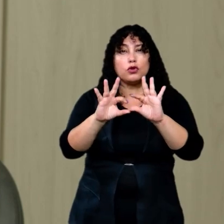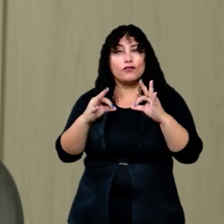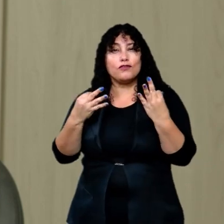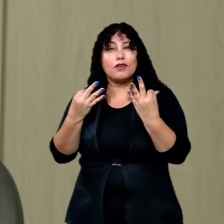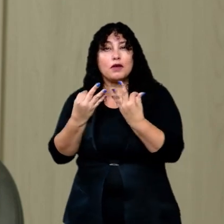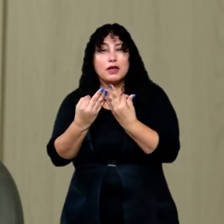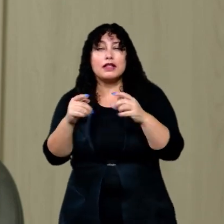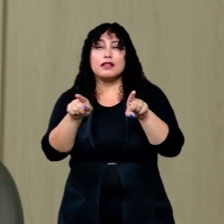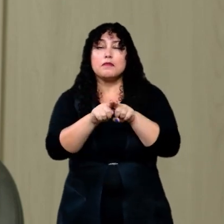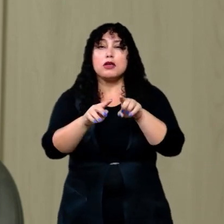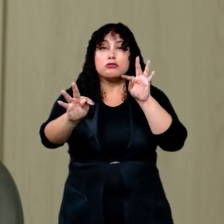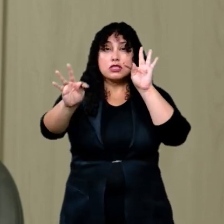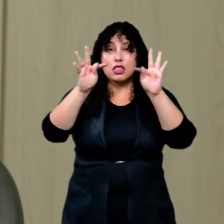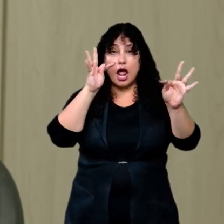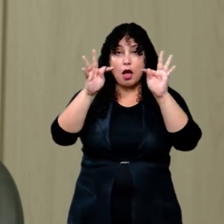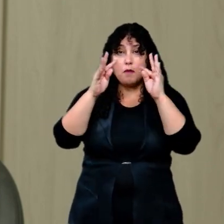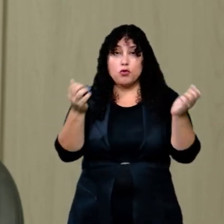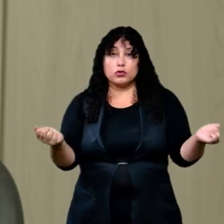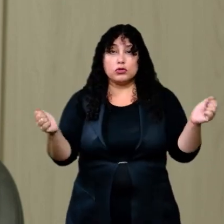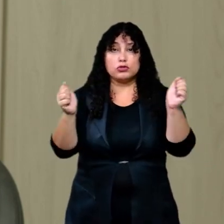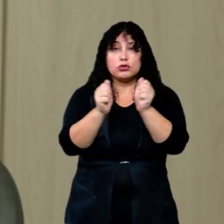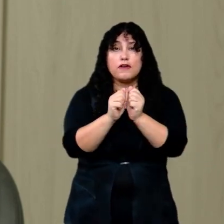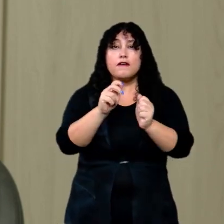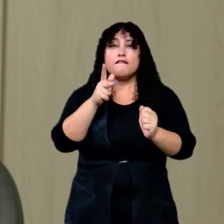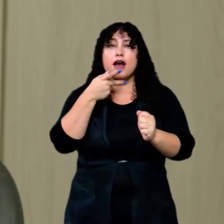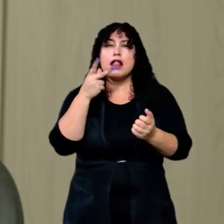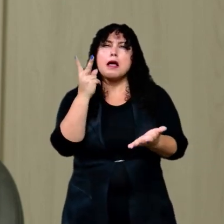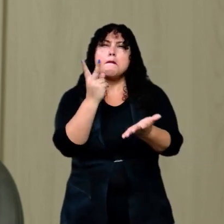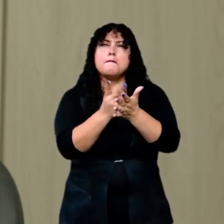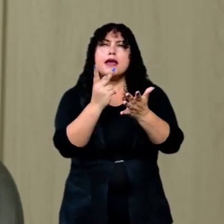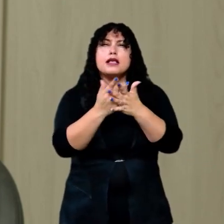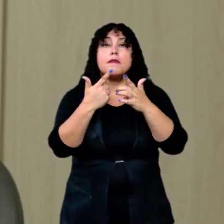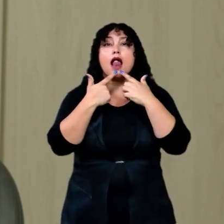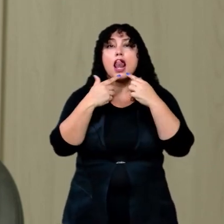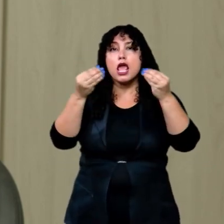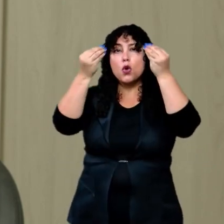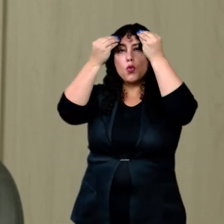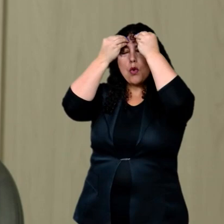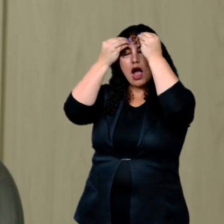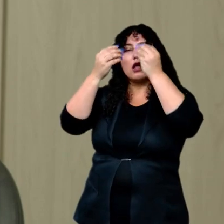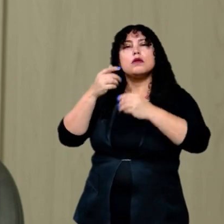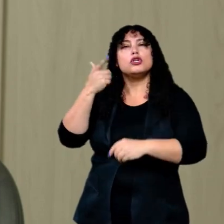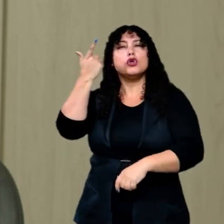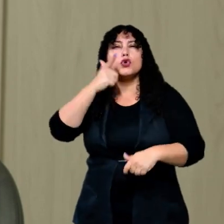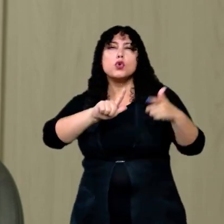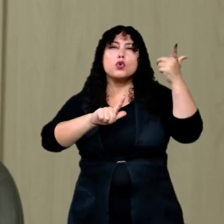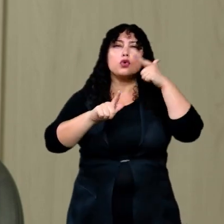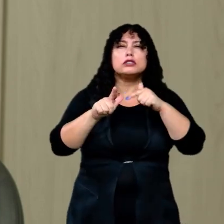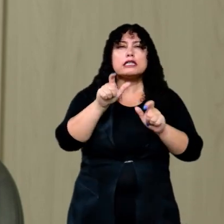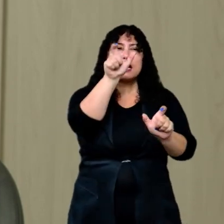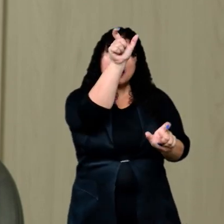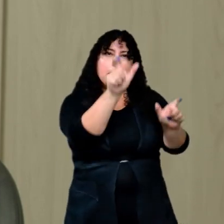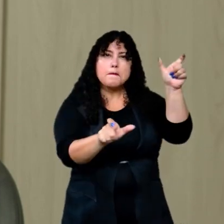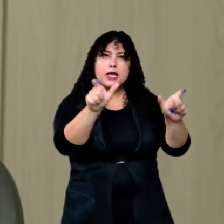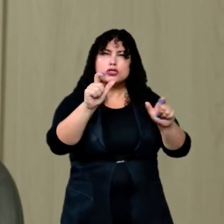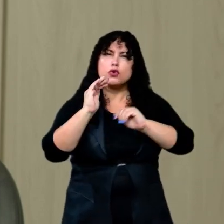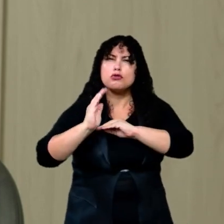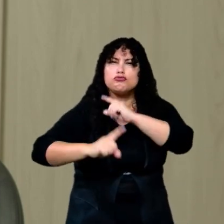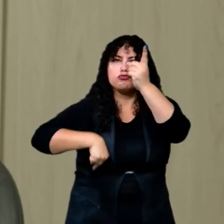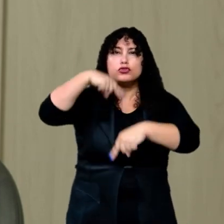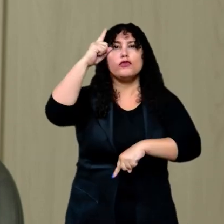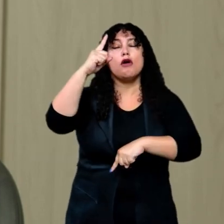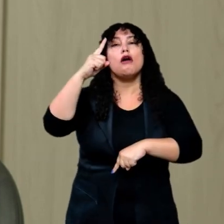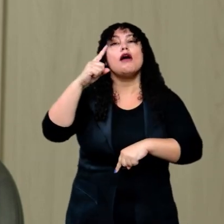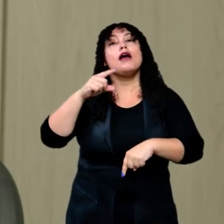e os terapeutas juntos, falando a mesma linguagem, para que a gente realmente consiga fazer com que essa pessoa se desenvolva.